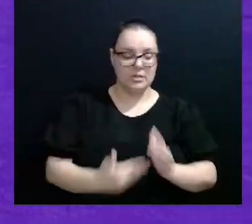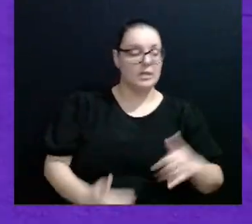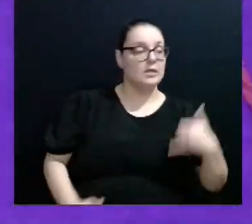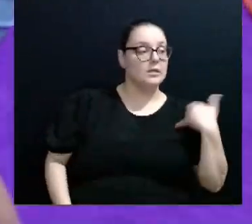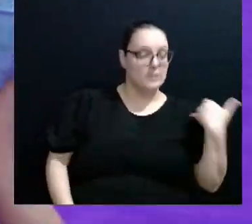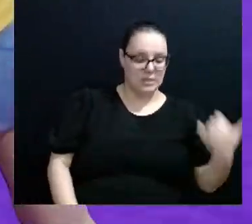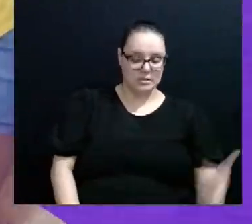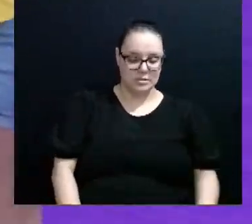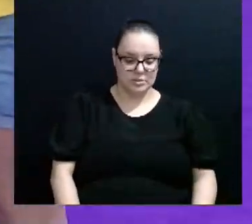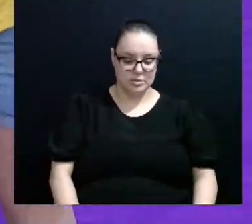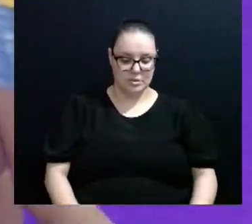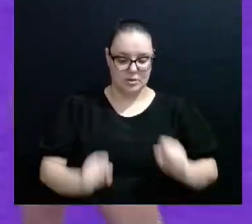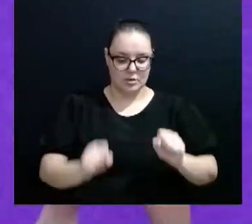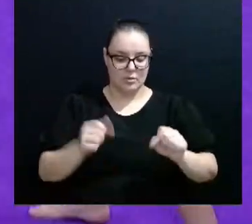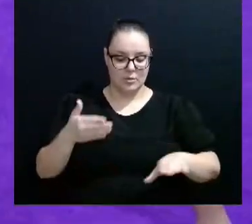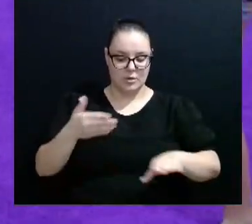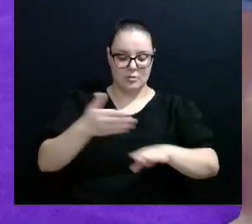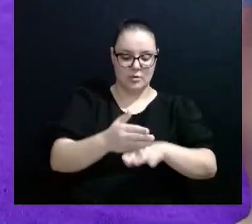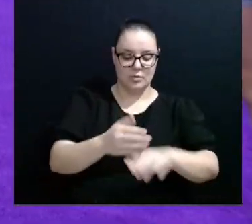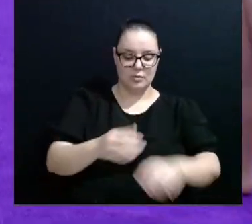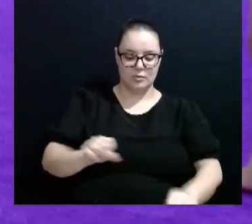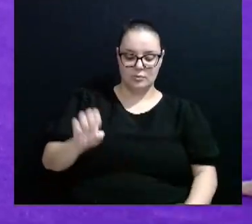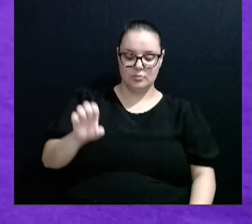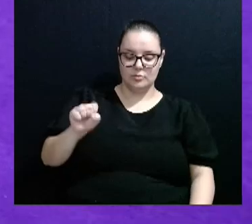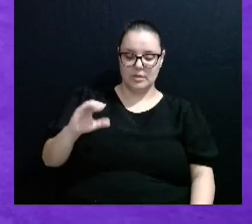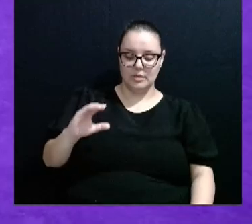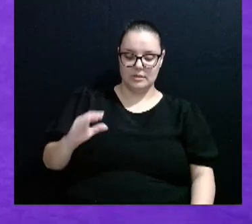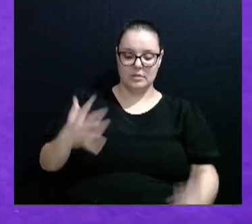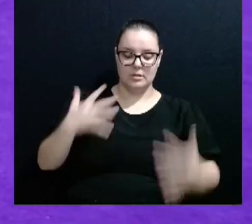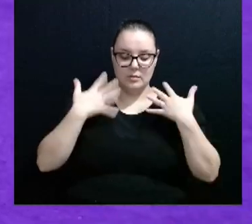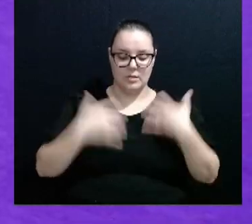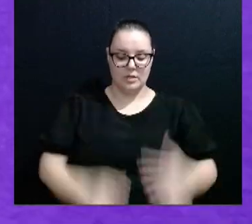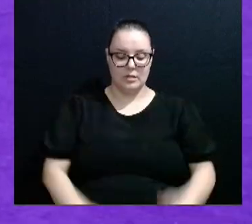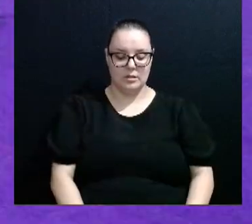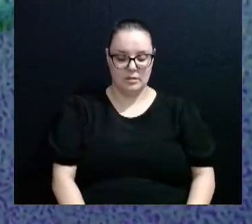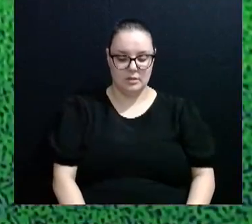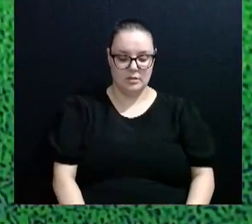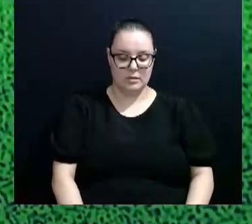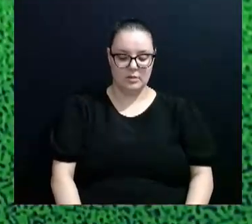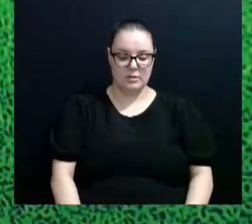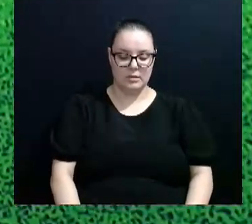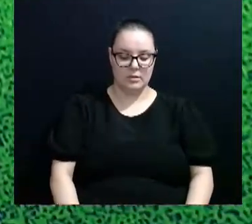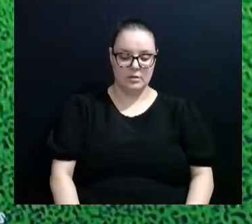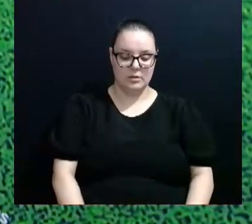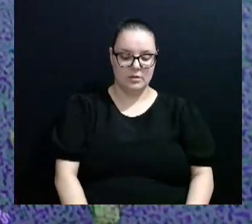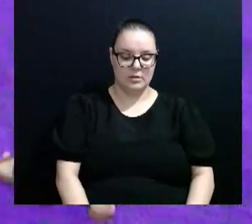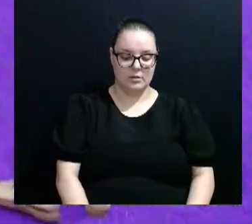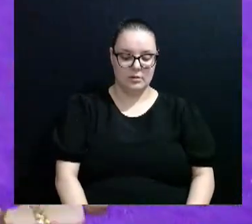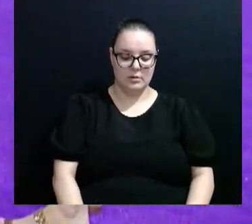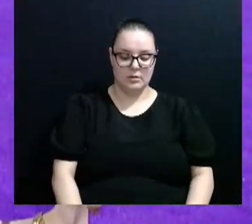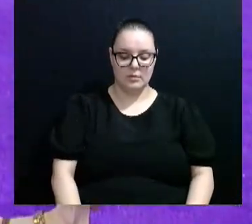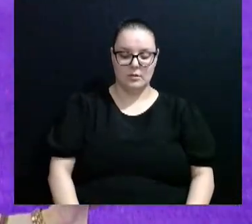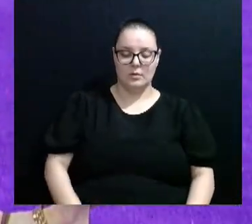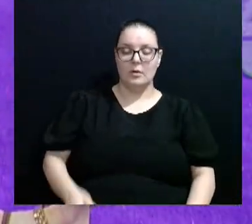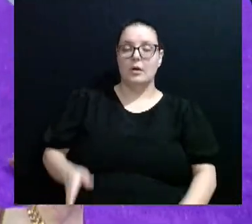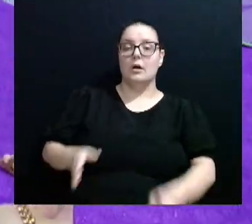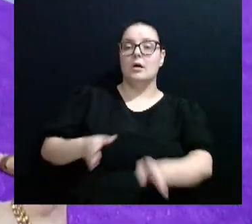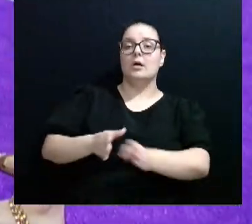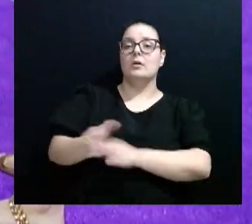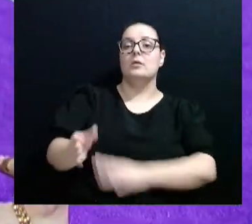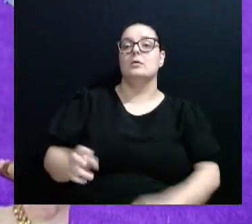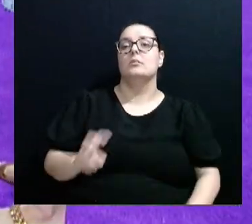pode participar aqui do Sesc Verão? As atividades aqui do espaço são recomendadas para crianças acima de 3 anos de